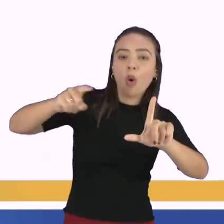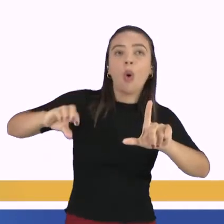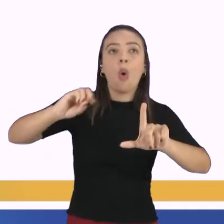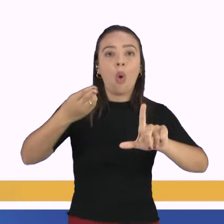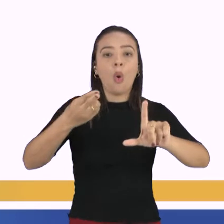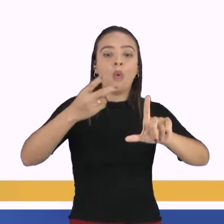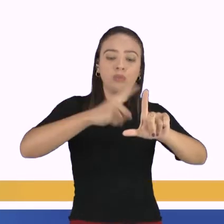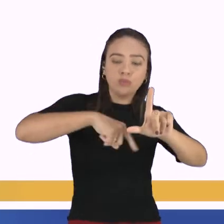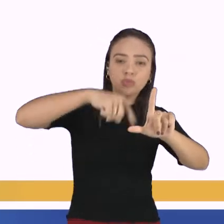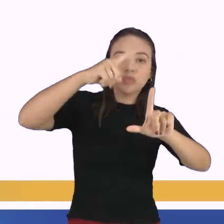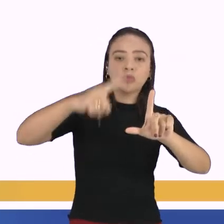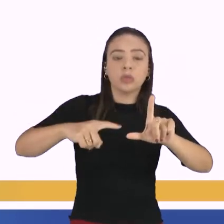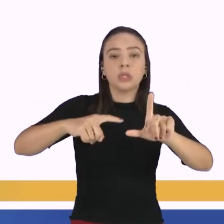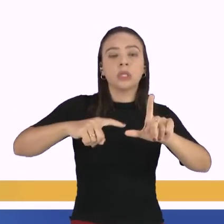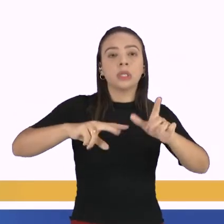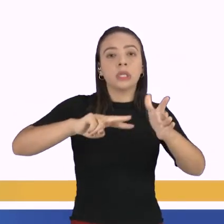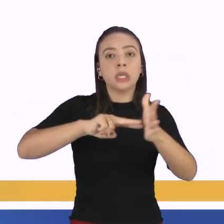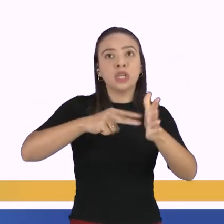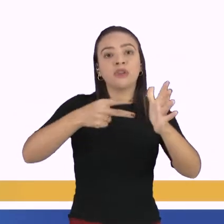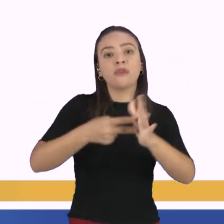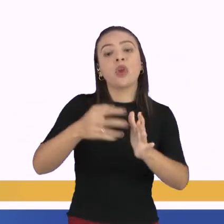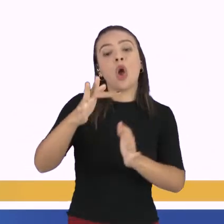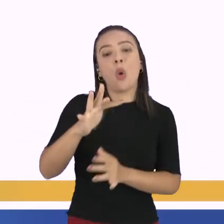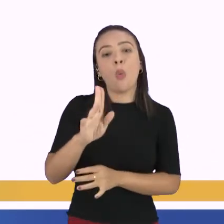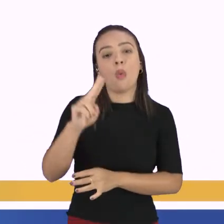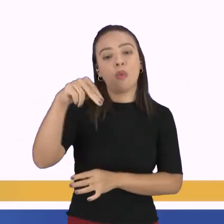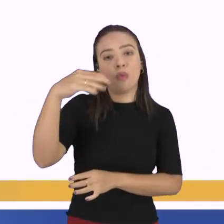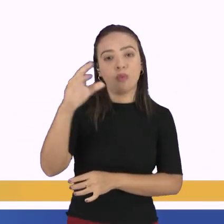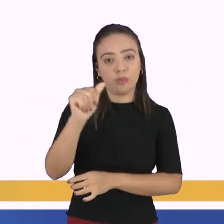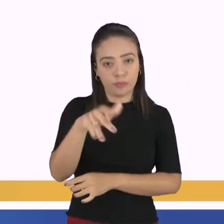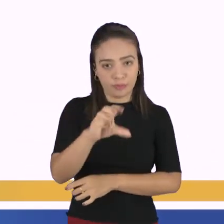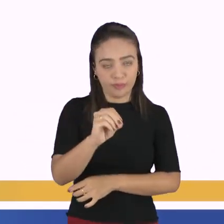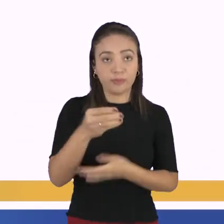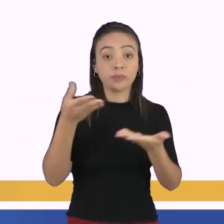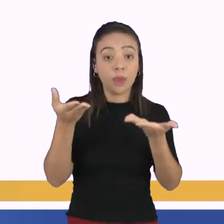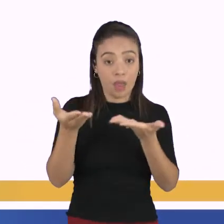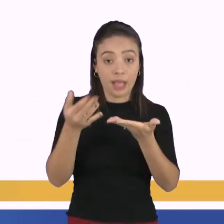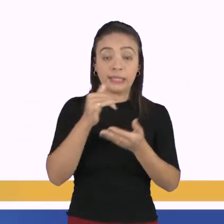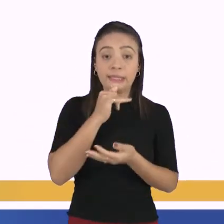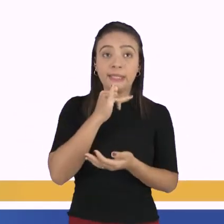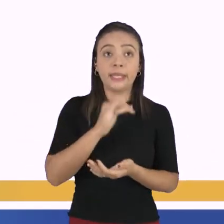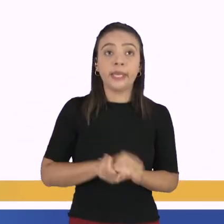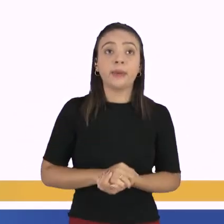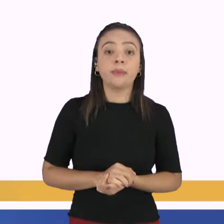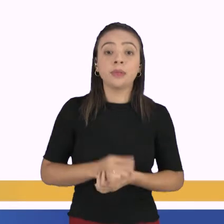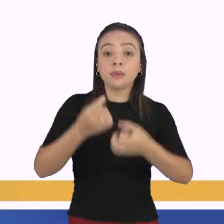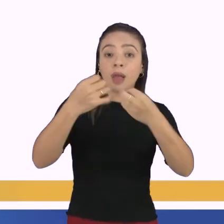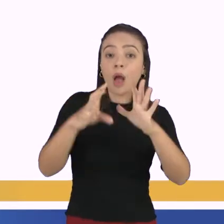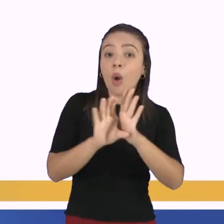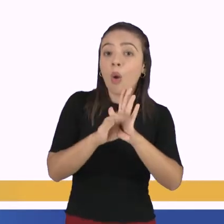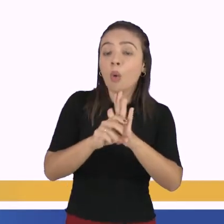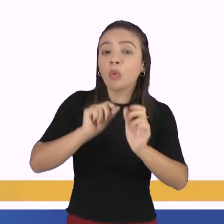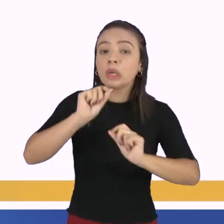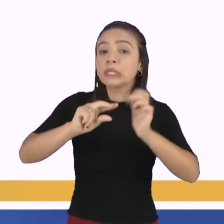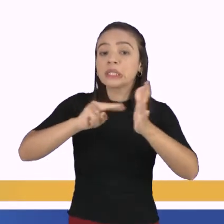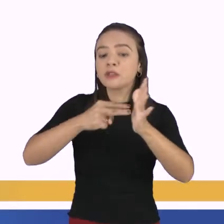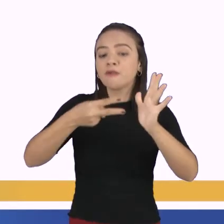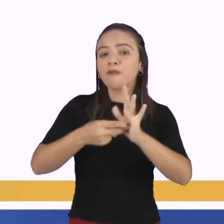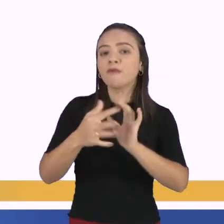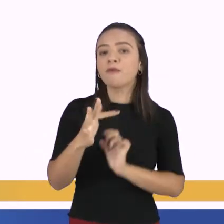no plano cartesiano, ela representa o gráfico de uma função? Aqui a gente vai usar justamente a definição da ideia de